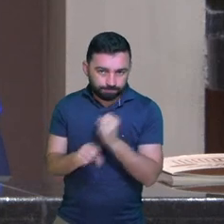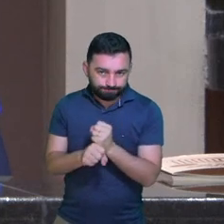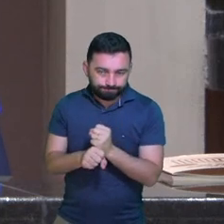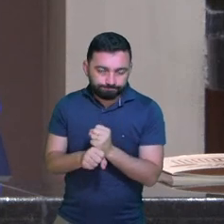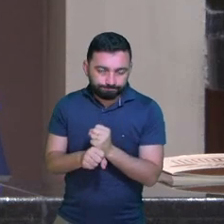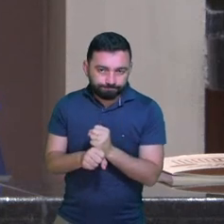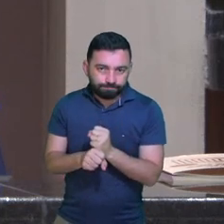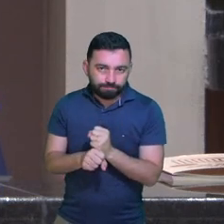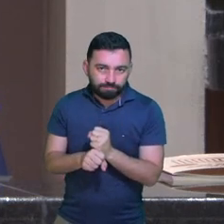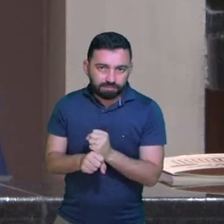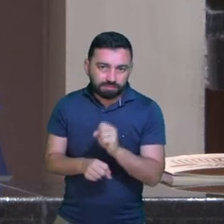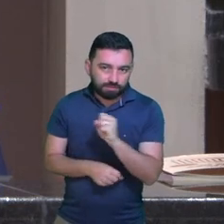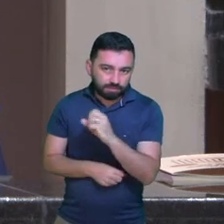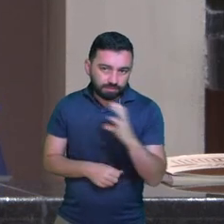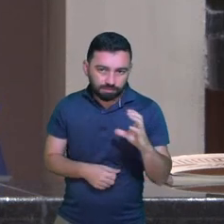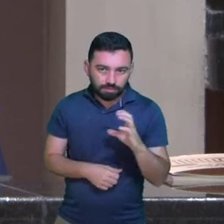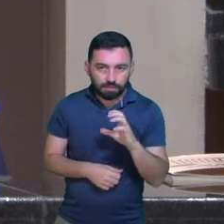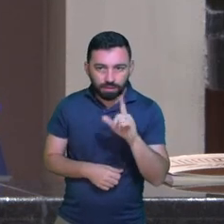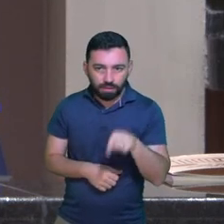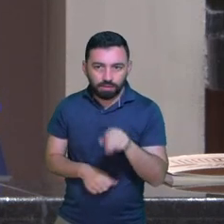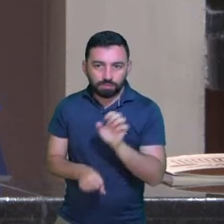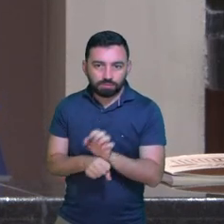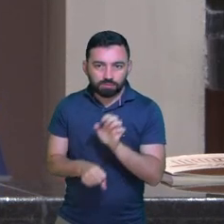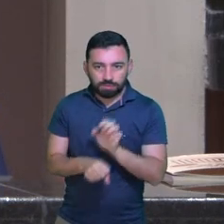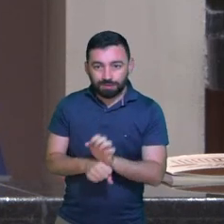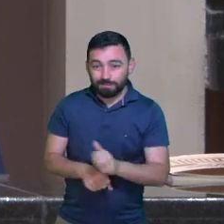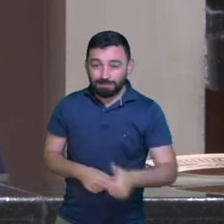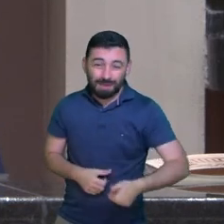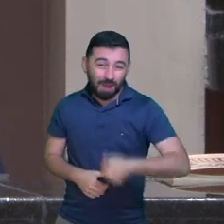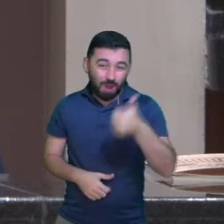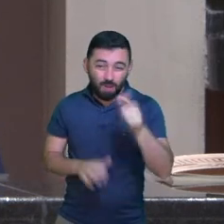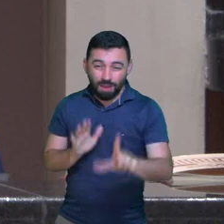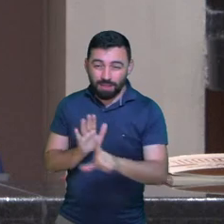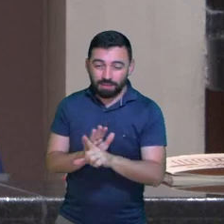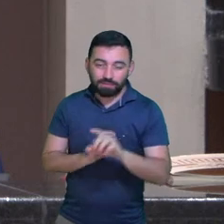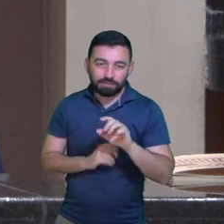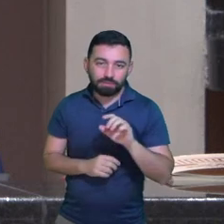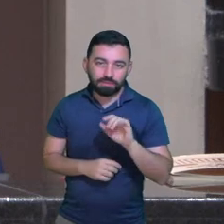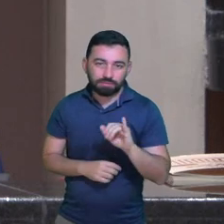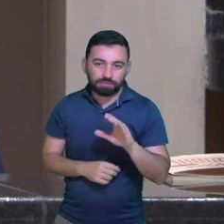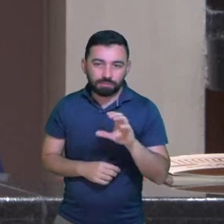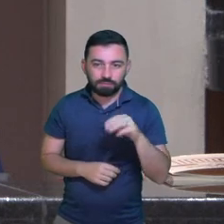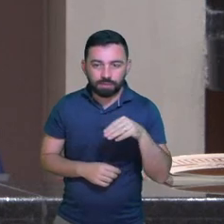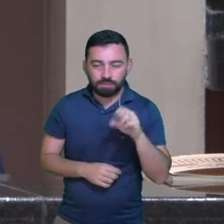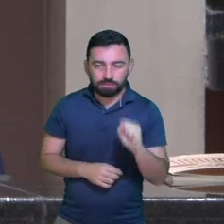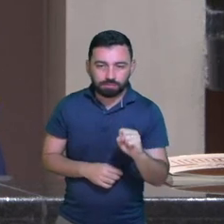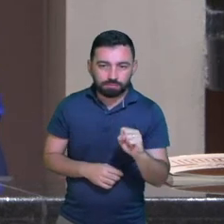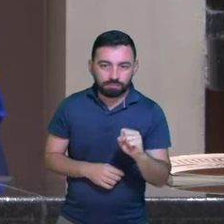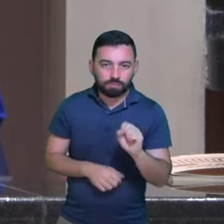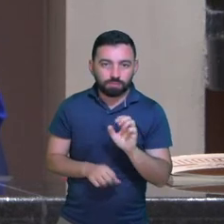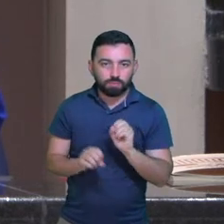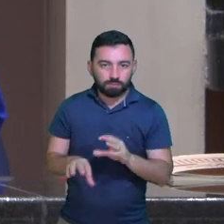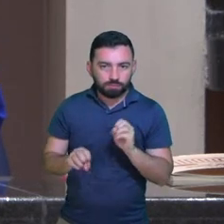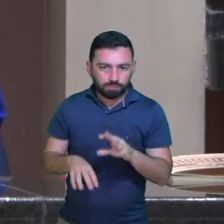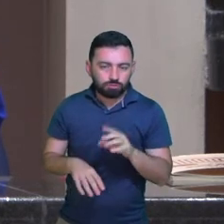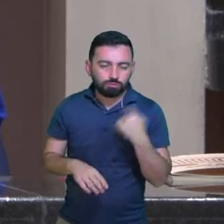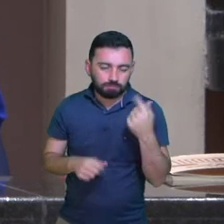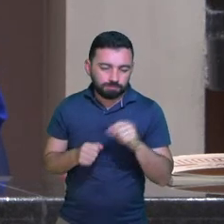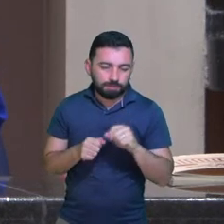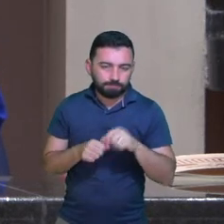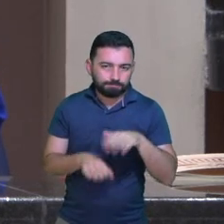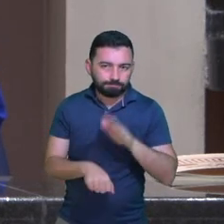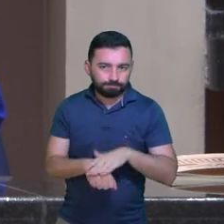Santa Catarina é considerado o estado que tem a melhor lei do icmf Educacional nós fizemos isso